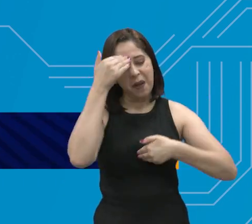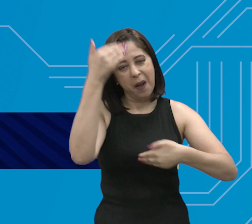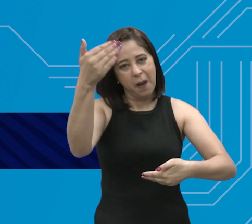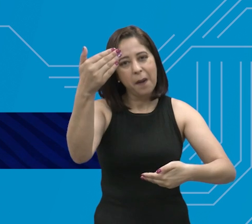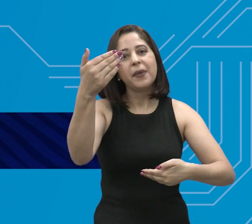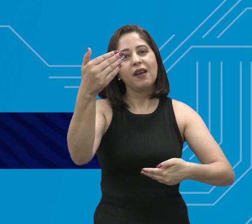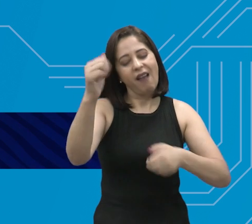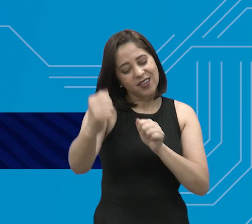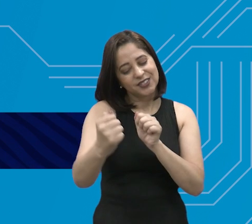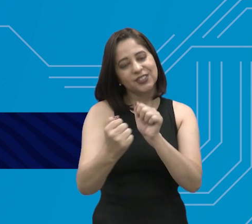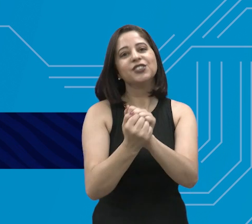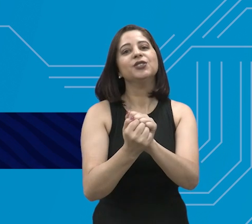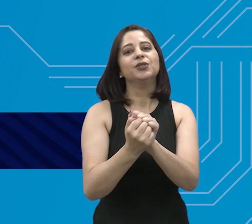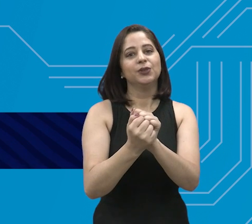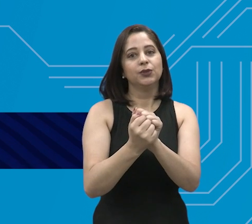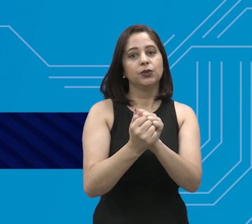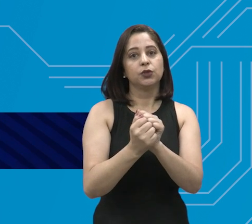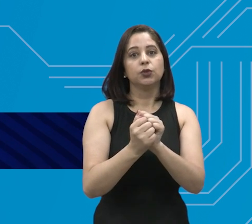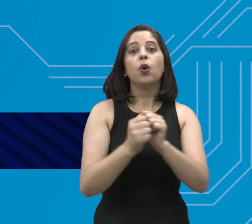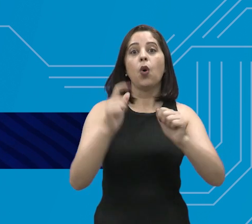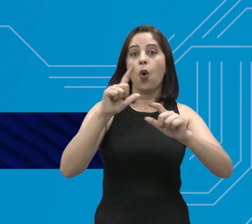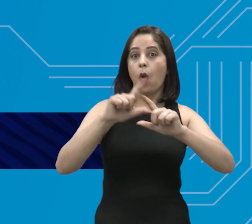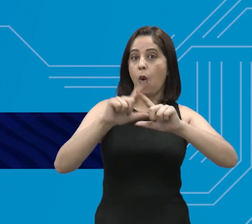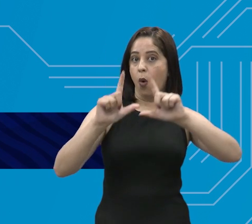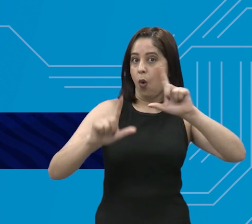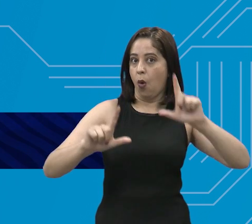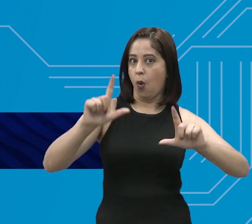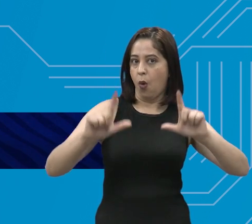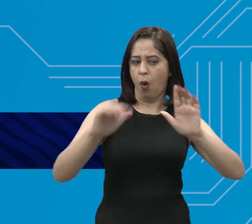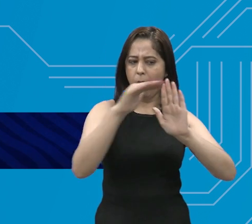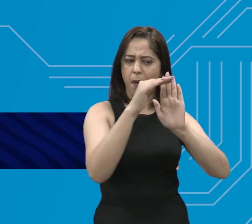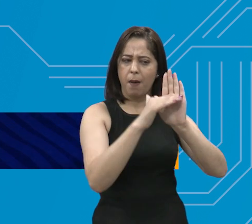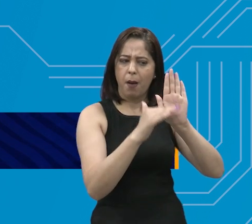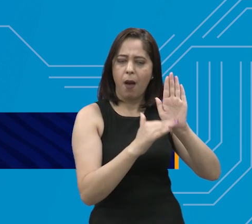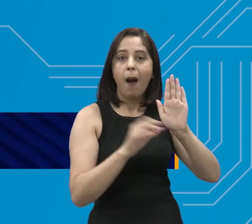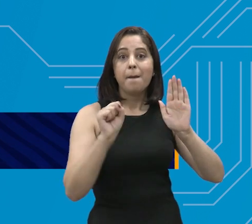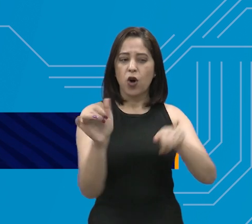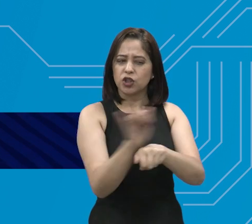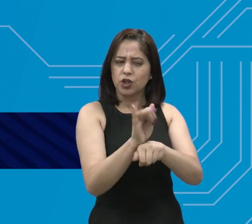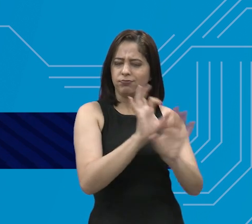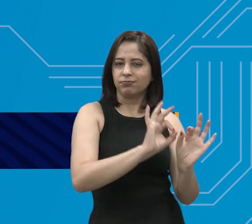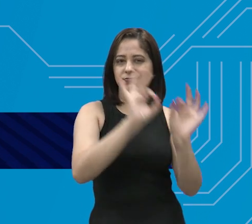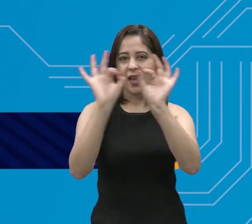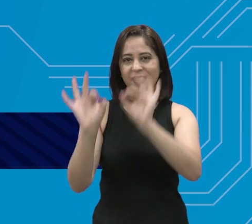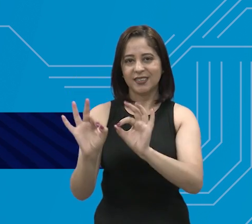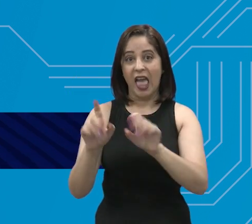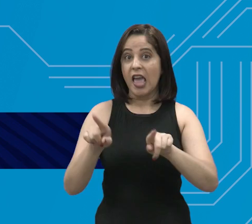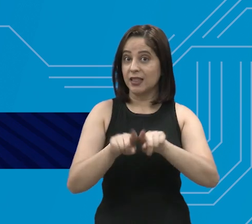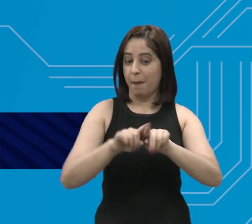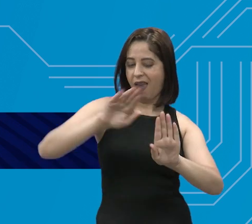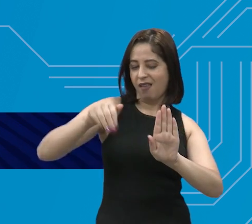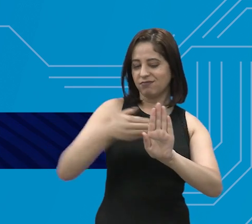termina aqui. Muito obrigada pela companhia. Todo o conteúdo da TV Câmara você encontra no nosso canal do